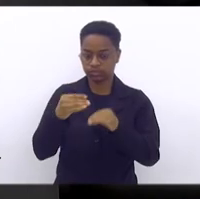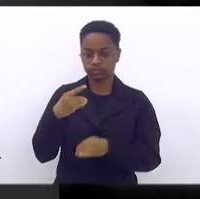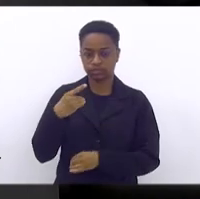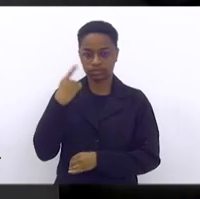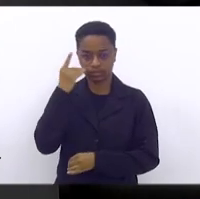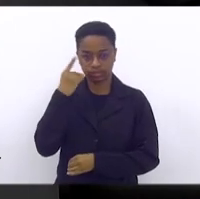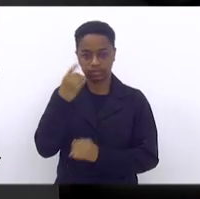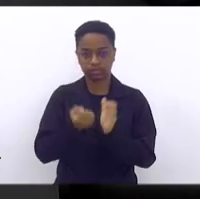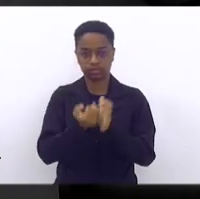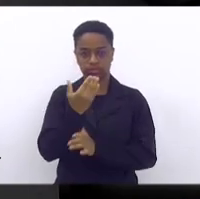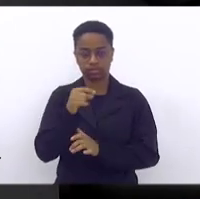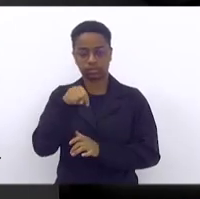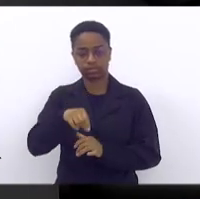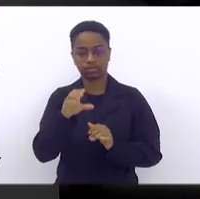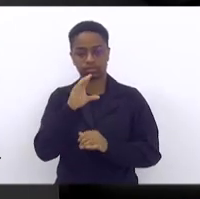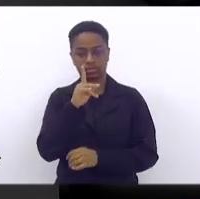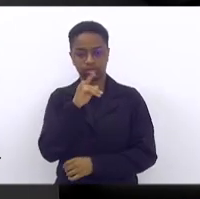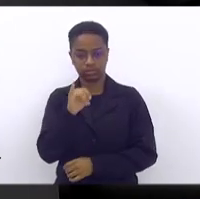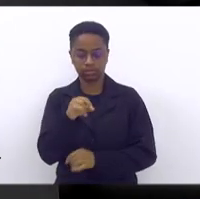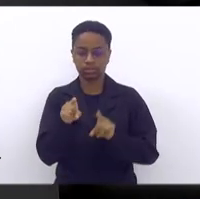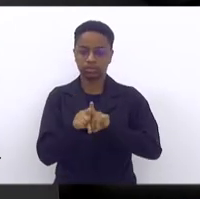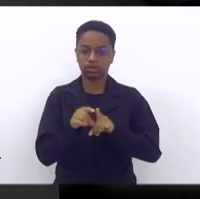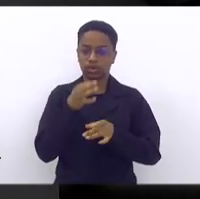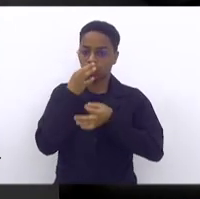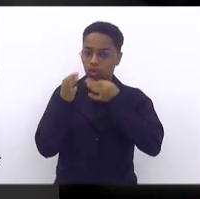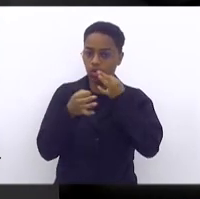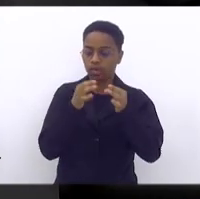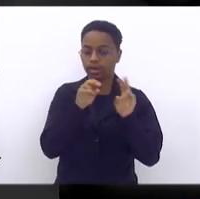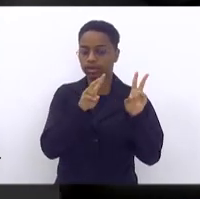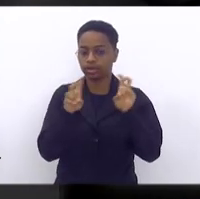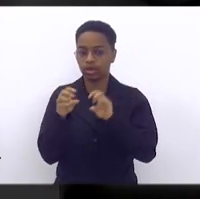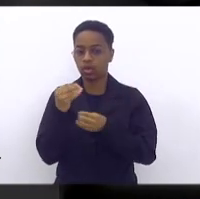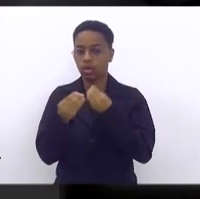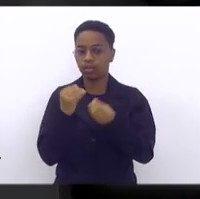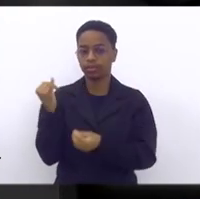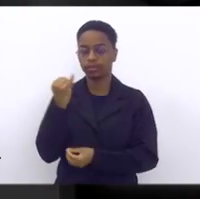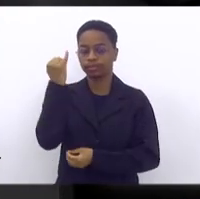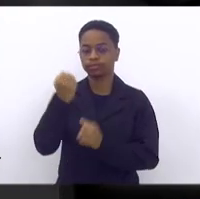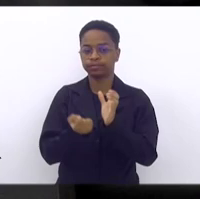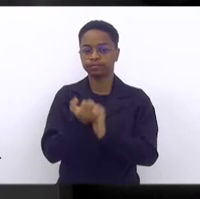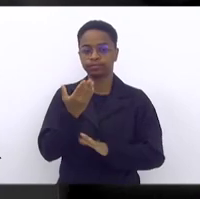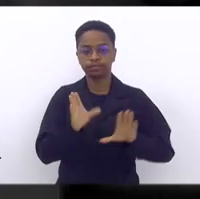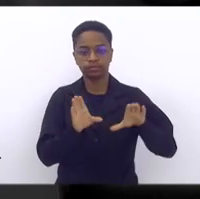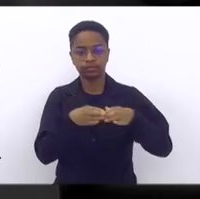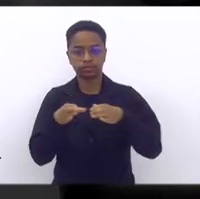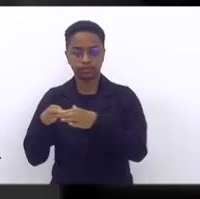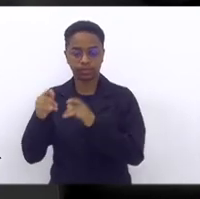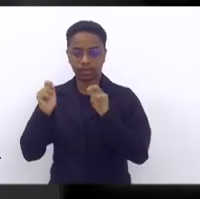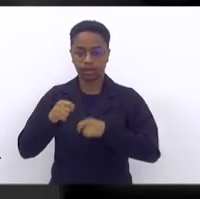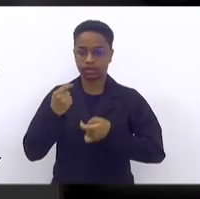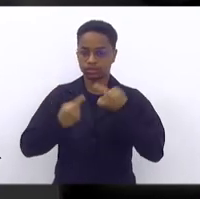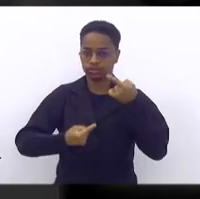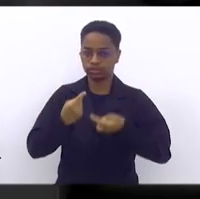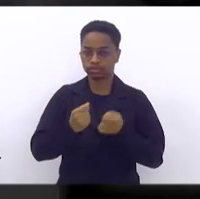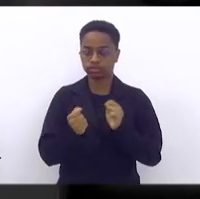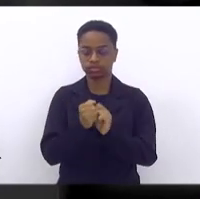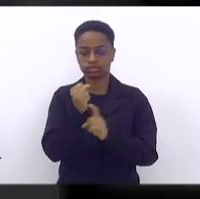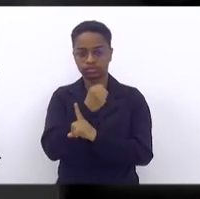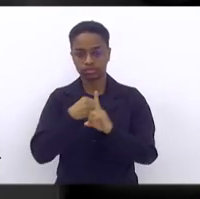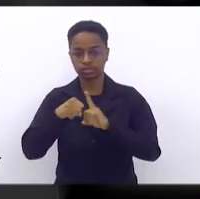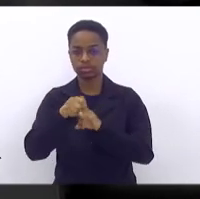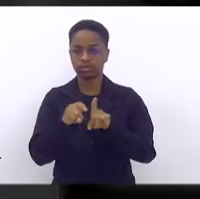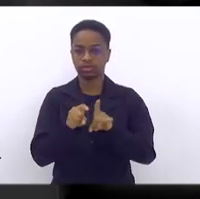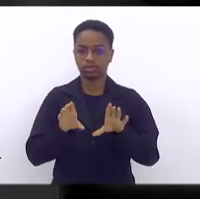e, inicialmente, comentar um pouco sobre isso, né, a importância de se criar comissões para se discutir com a sociedade, né, com acadêmicos